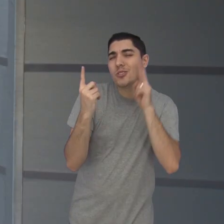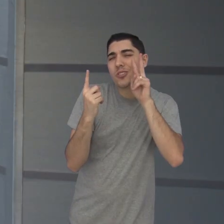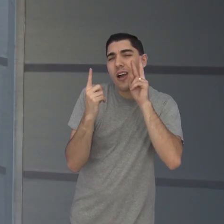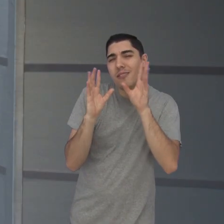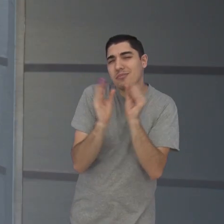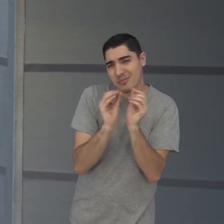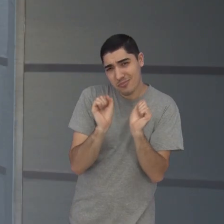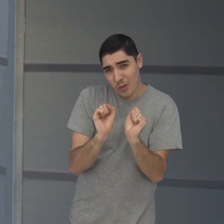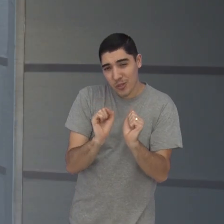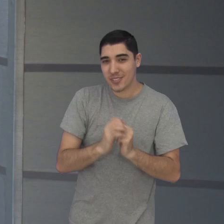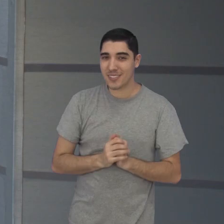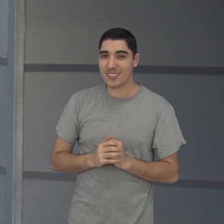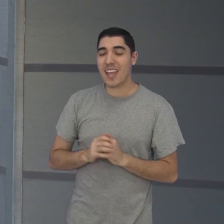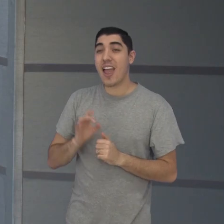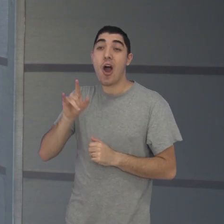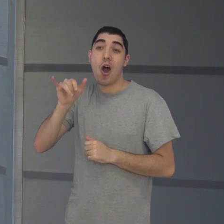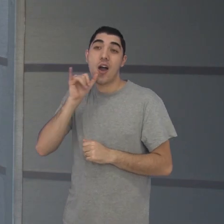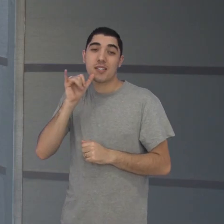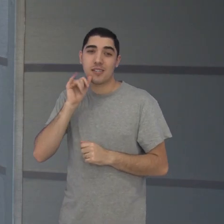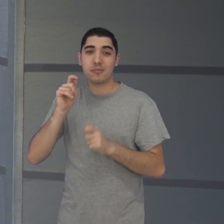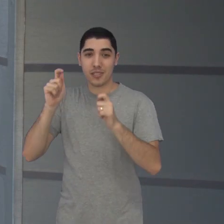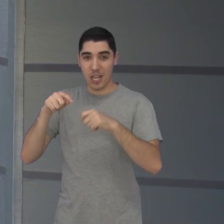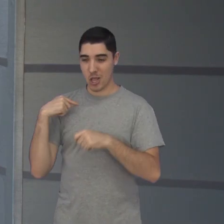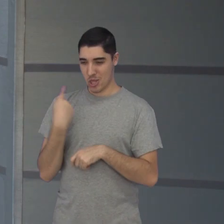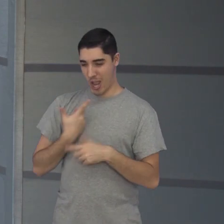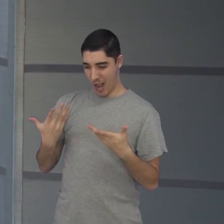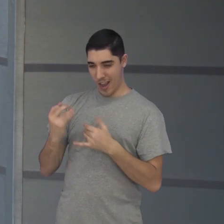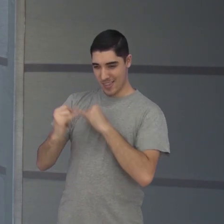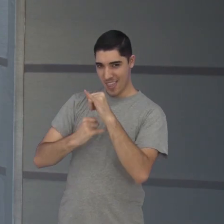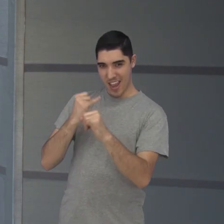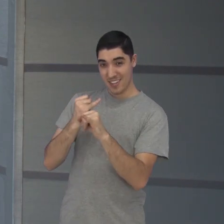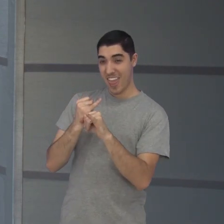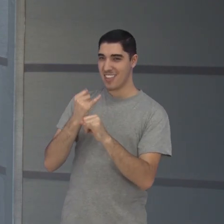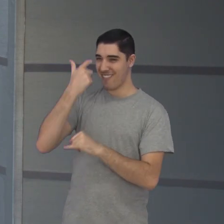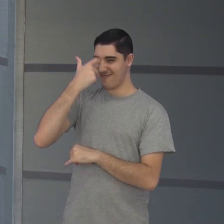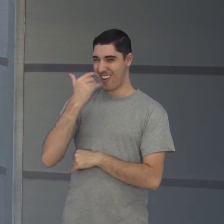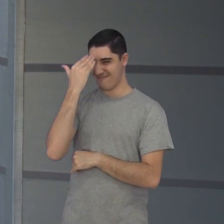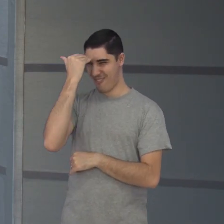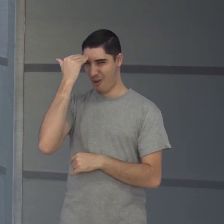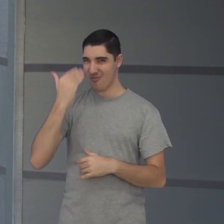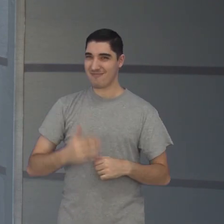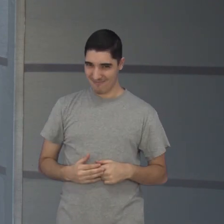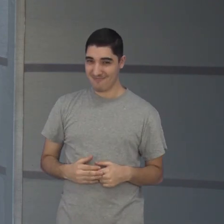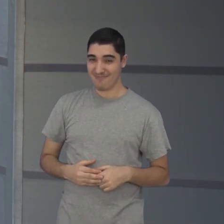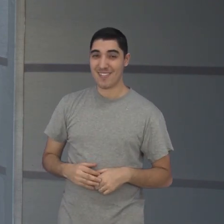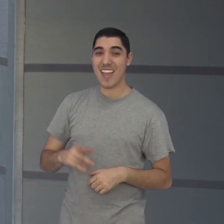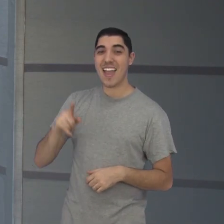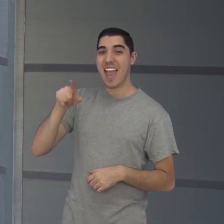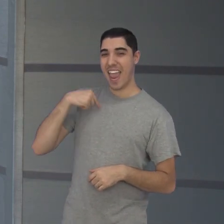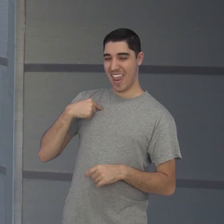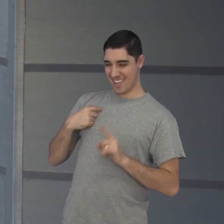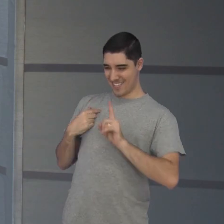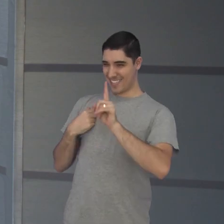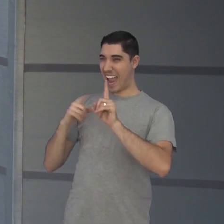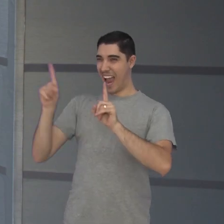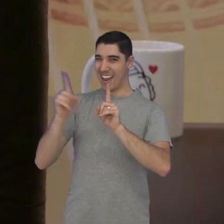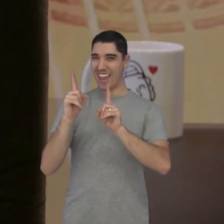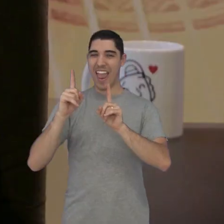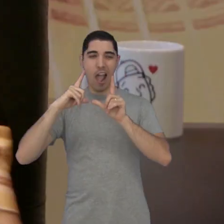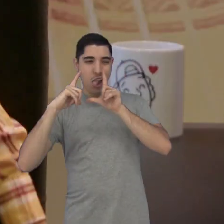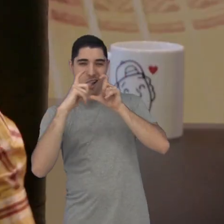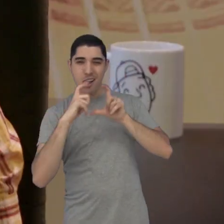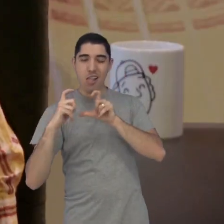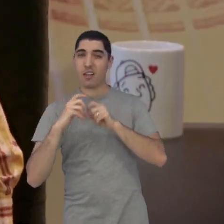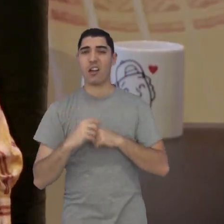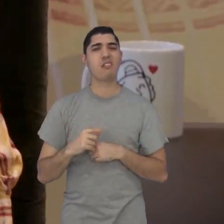pra gente, claro. Um pouco do seu show? Não é bem causa, por exemplo, a gente agora com a internet vai ficando famoso, né? Você quando sai na rua, a turma não